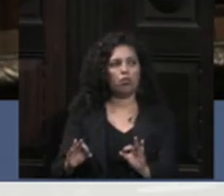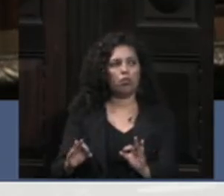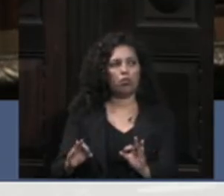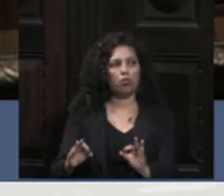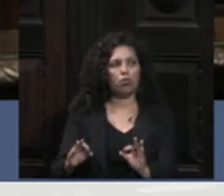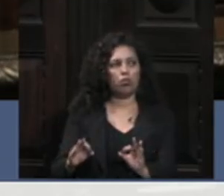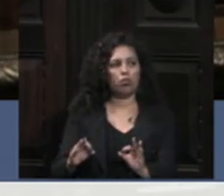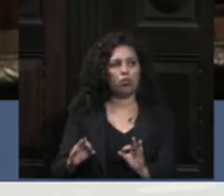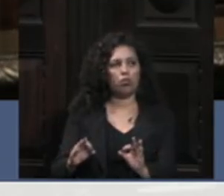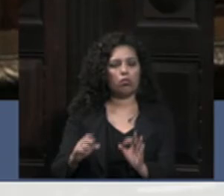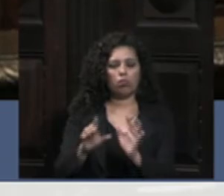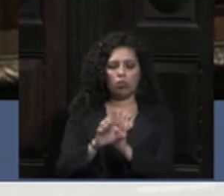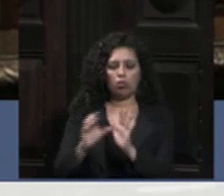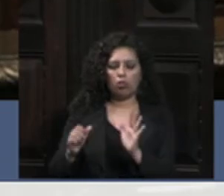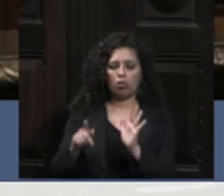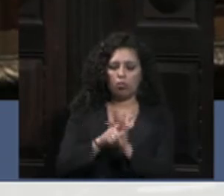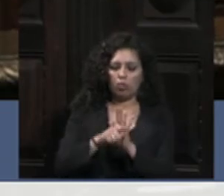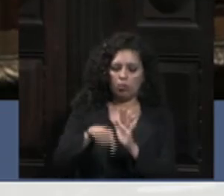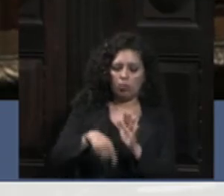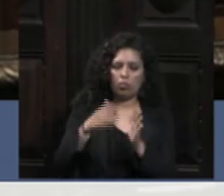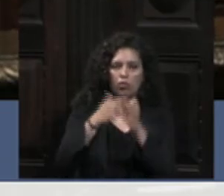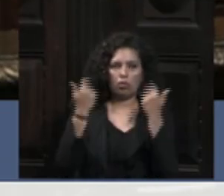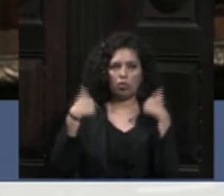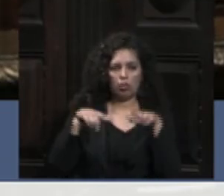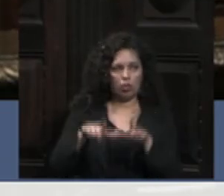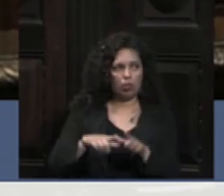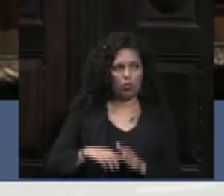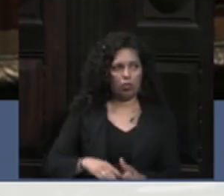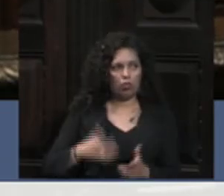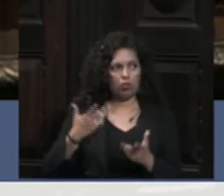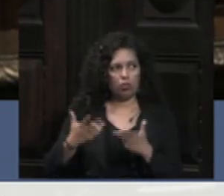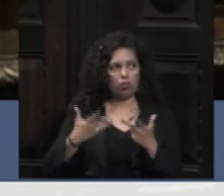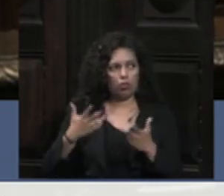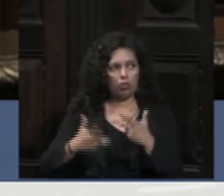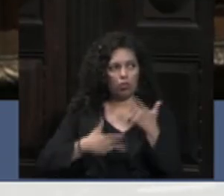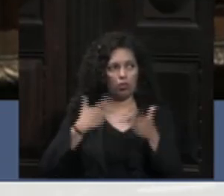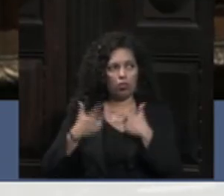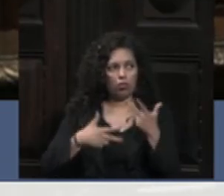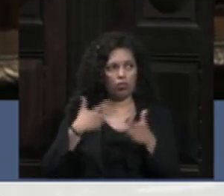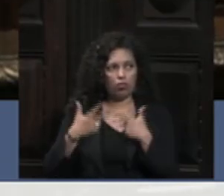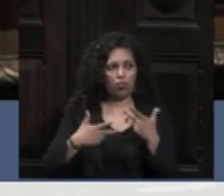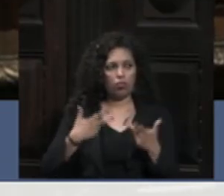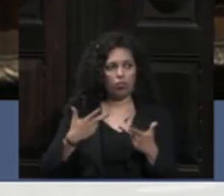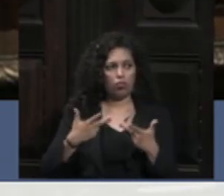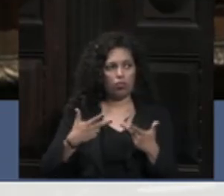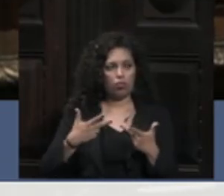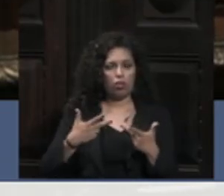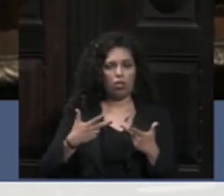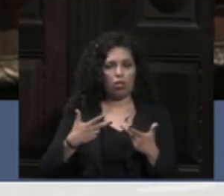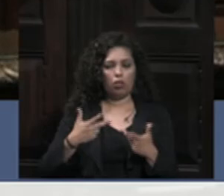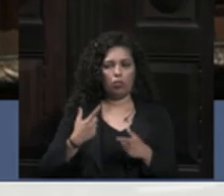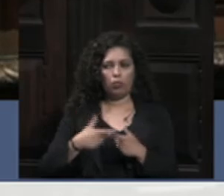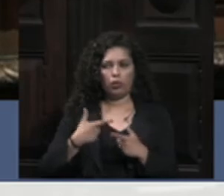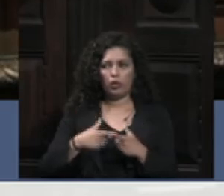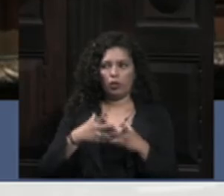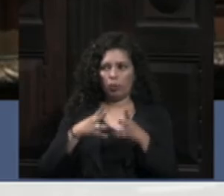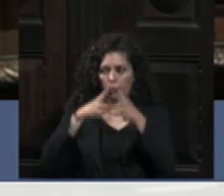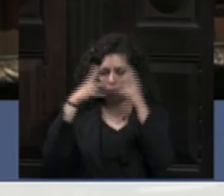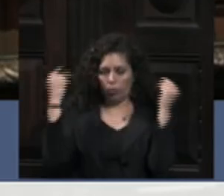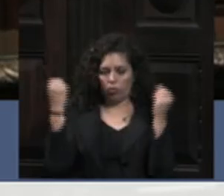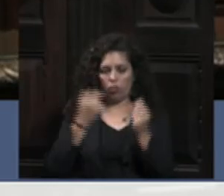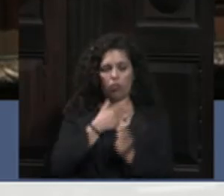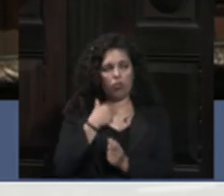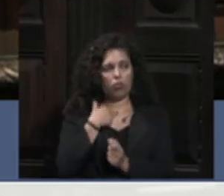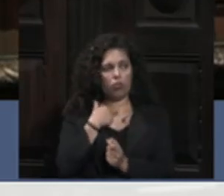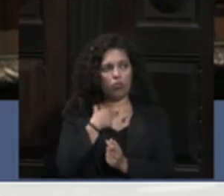o regimento interno da casa. Então, eu não poderia, de forma alguma, deixar de passar em branco, né, para